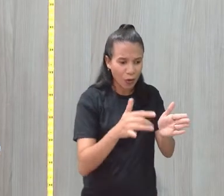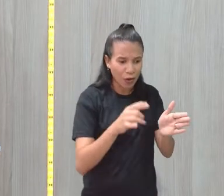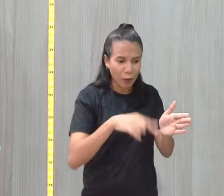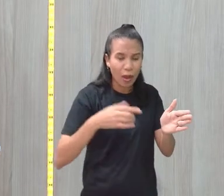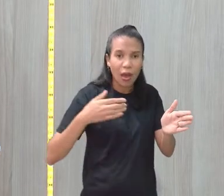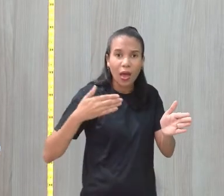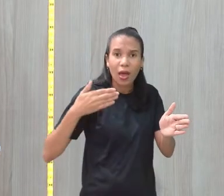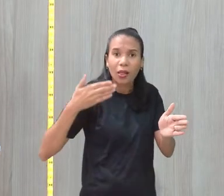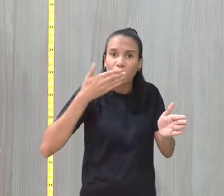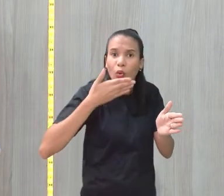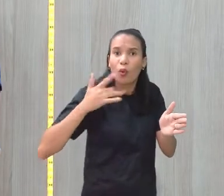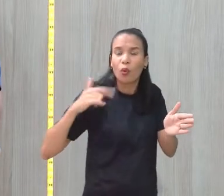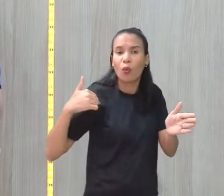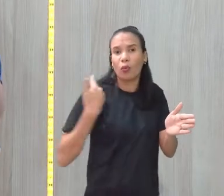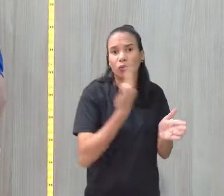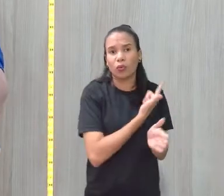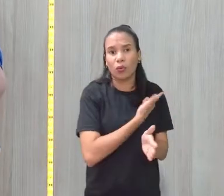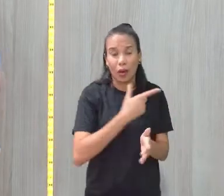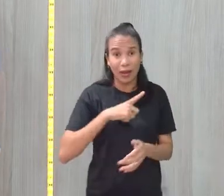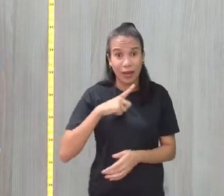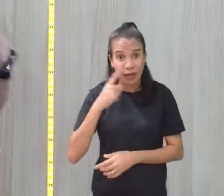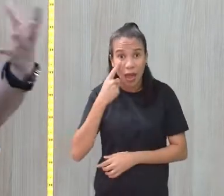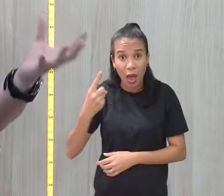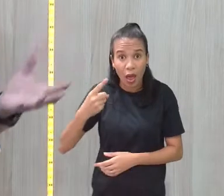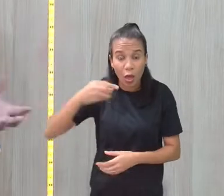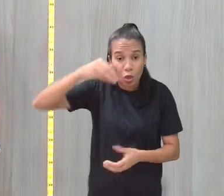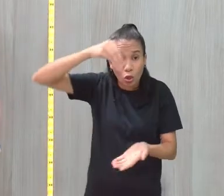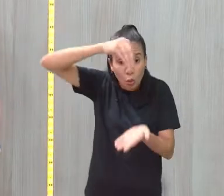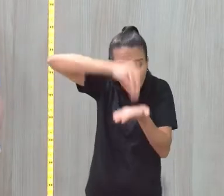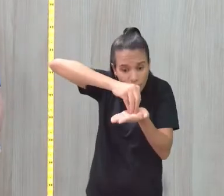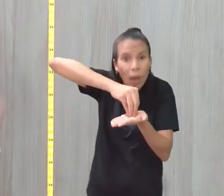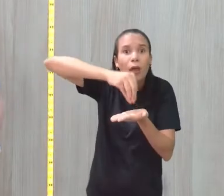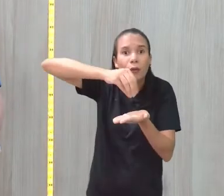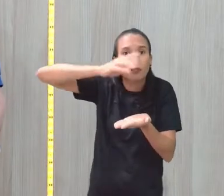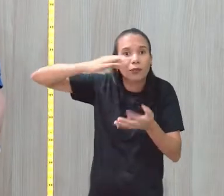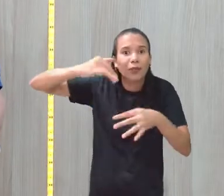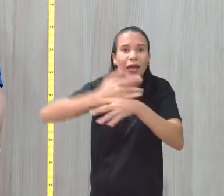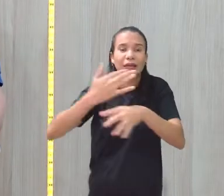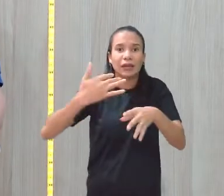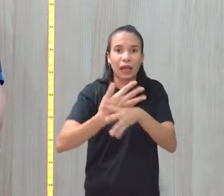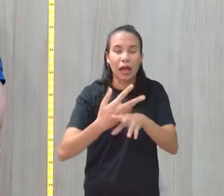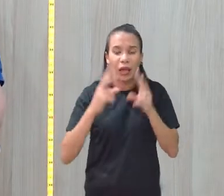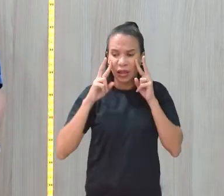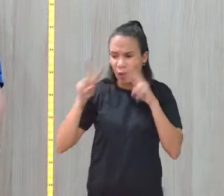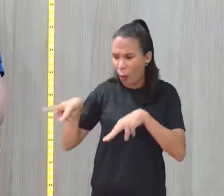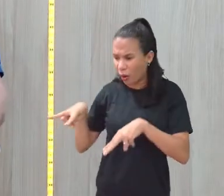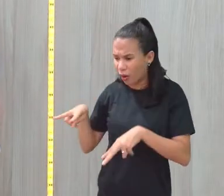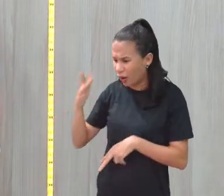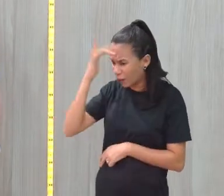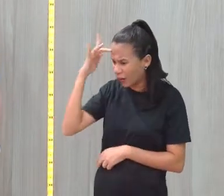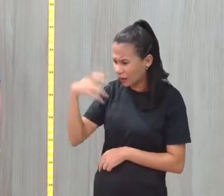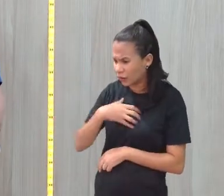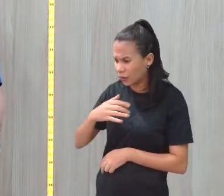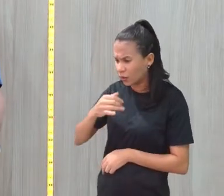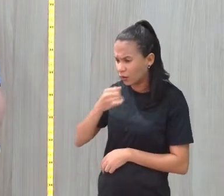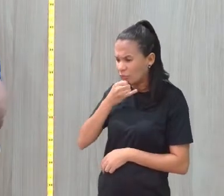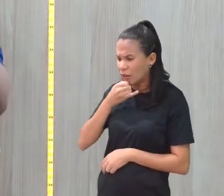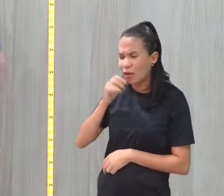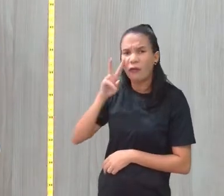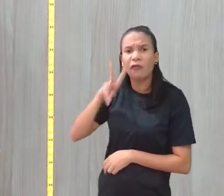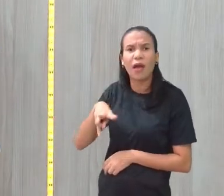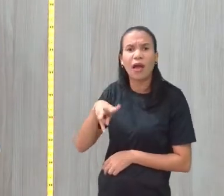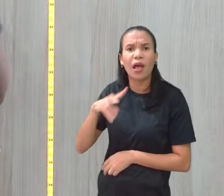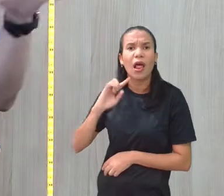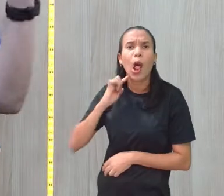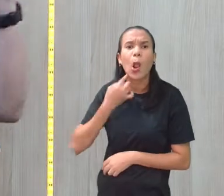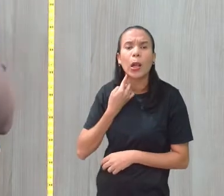pra gente, né? E outra, tá lá no meio da nossa cidade. A gente olha para aquele rio, chega a dar uma tristeza de ver